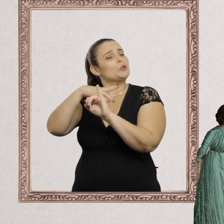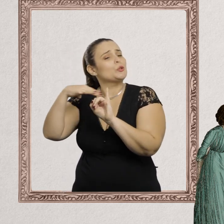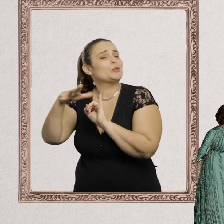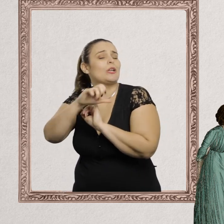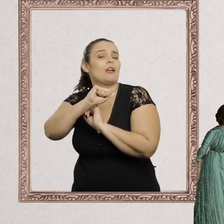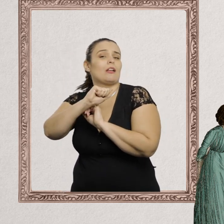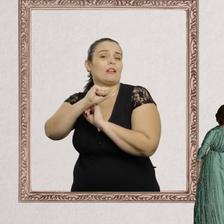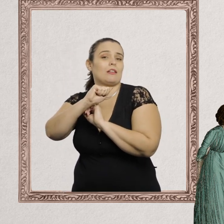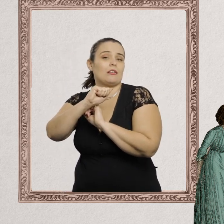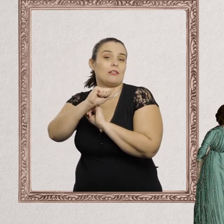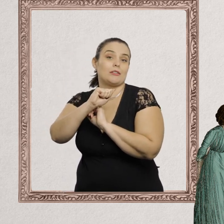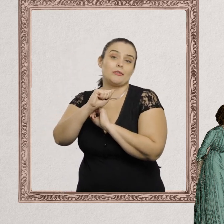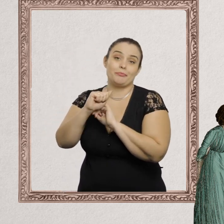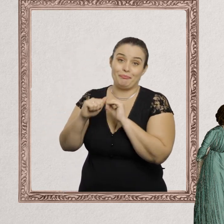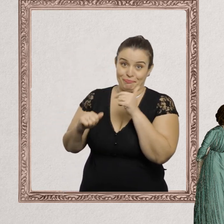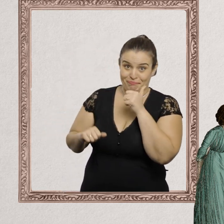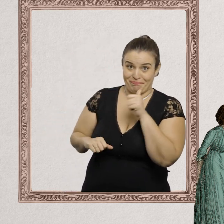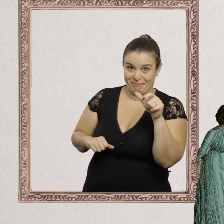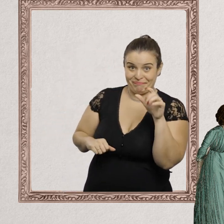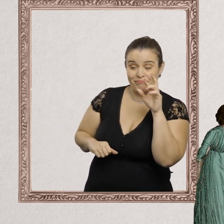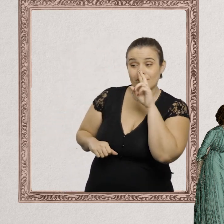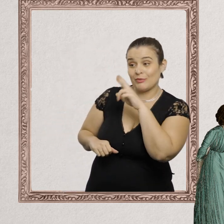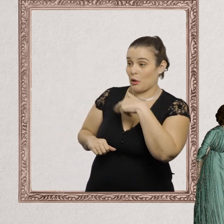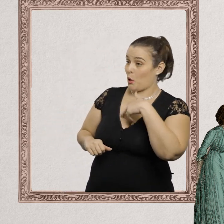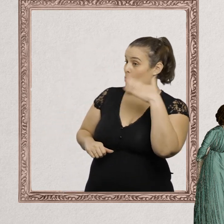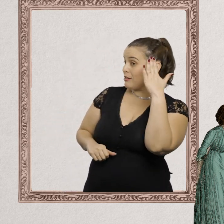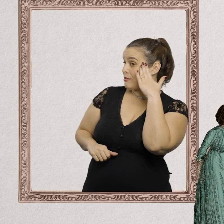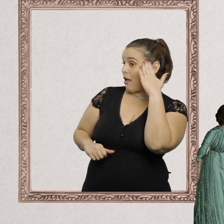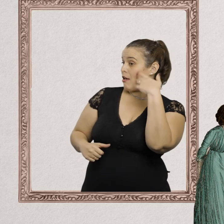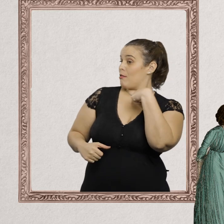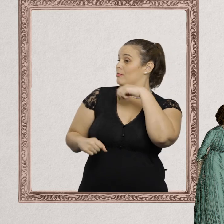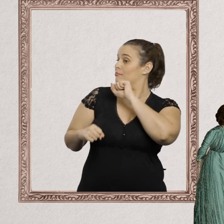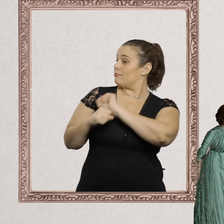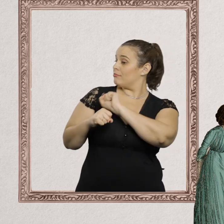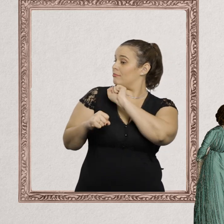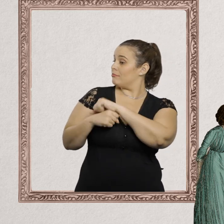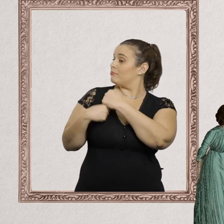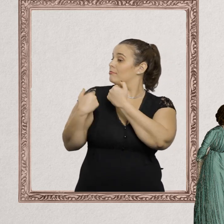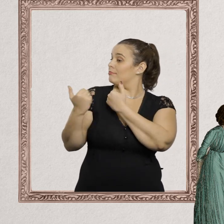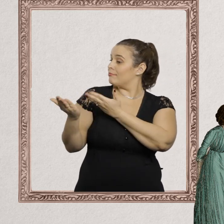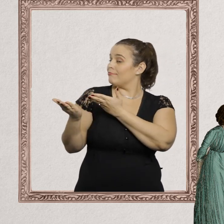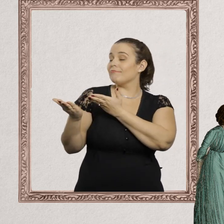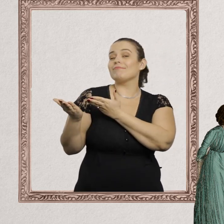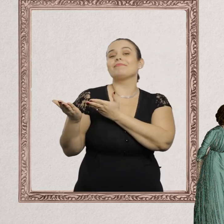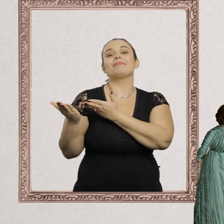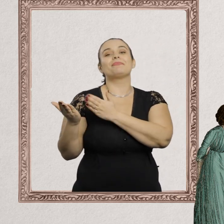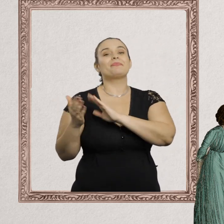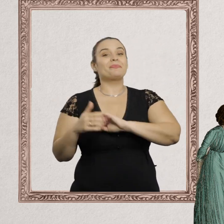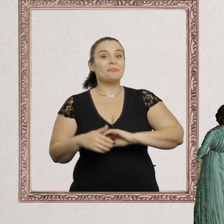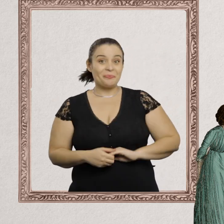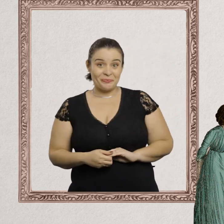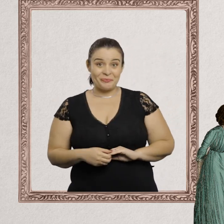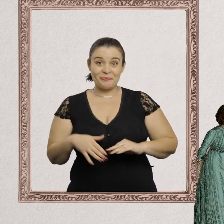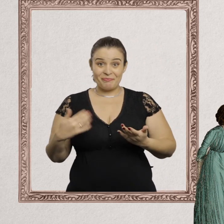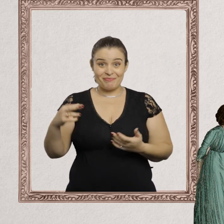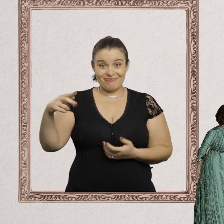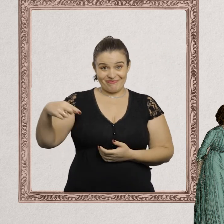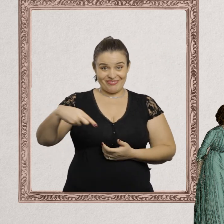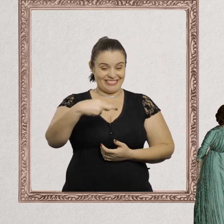levá-la comigo para a Terra do Nunca. A menina respondeu: Eu sei. Eu estava esperando